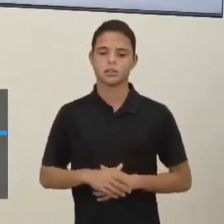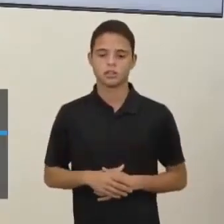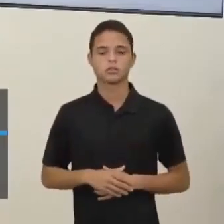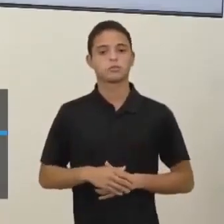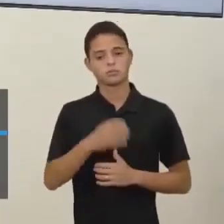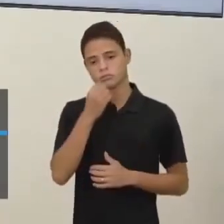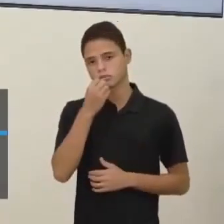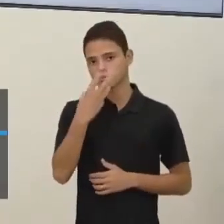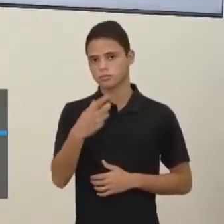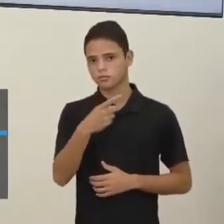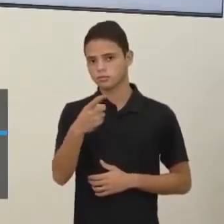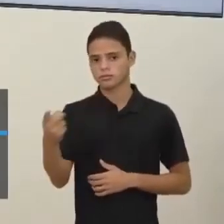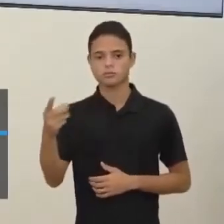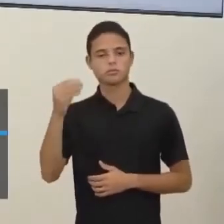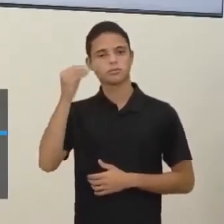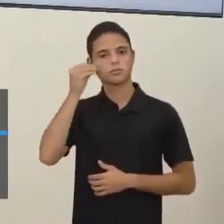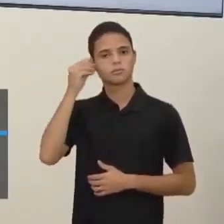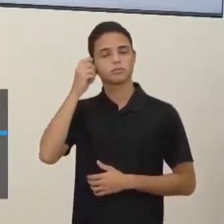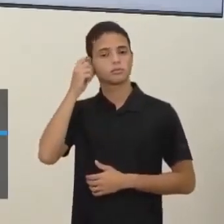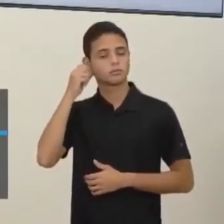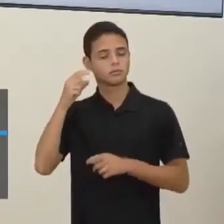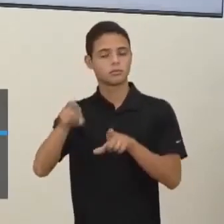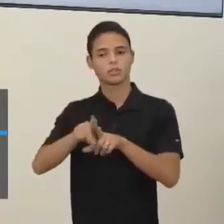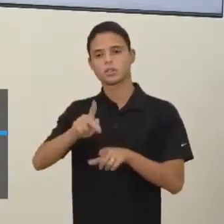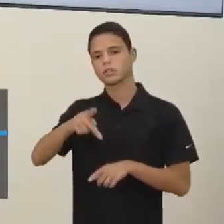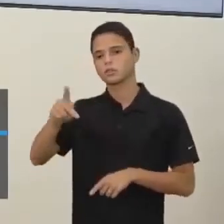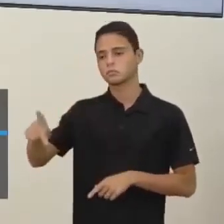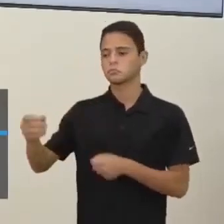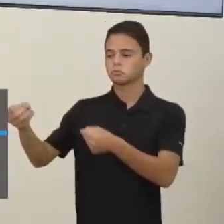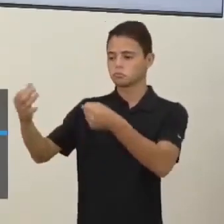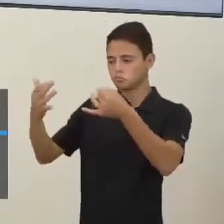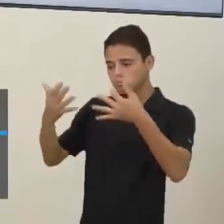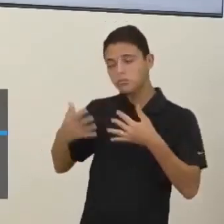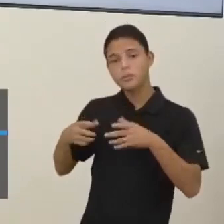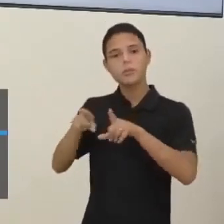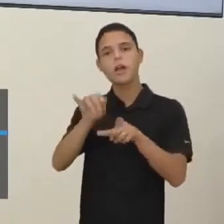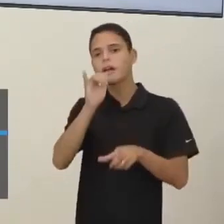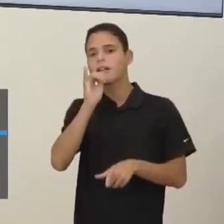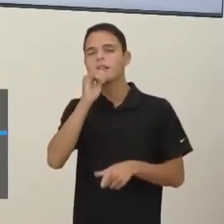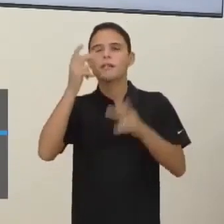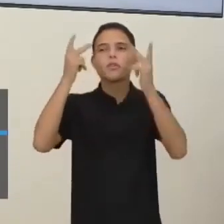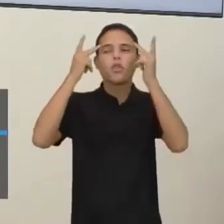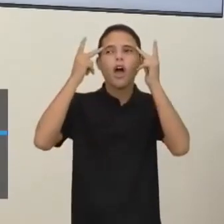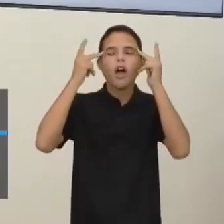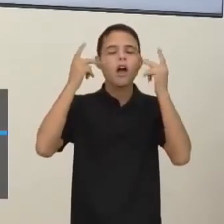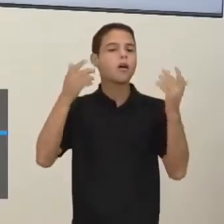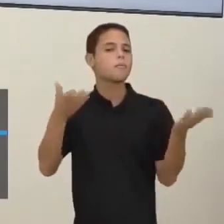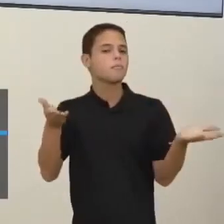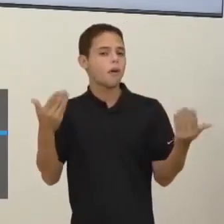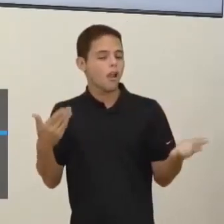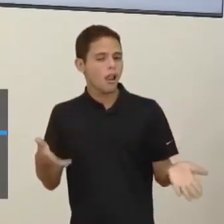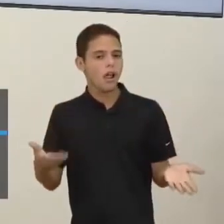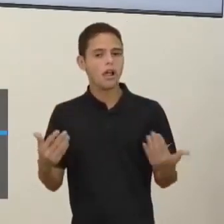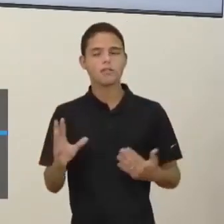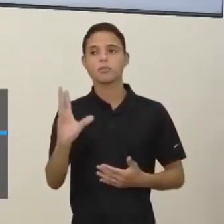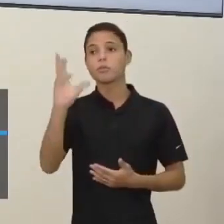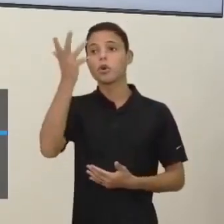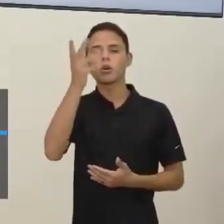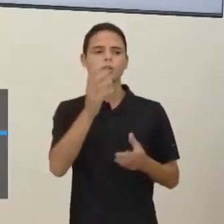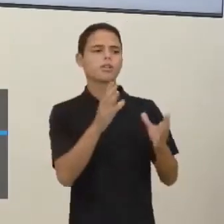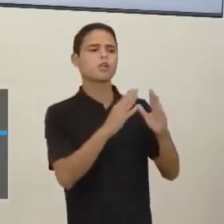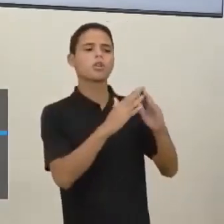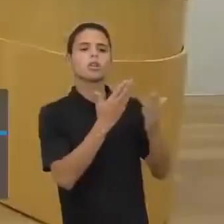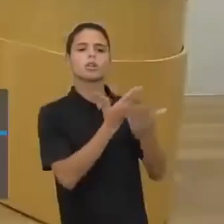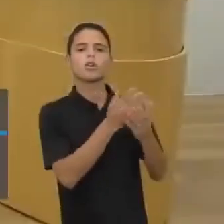foi muito bom você ter citado isso e a professora ter trazido pra gente, porque já ficou um exemplo bem natural de como isso acontece nas escolas. Então,